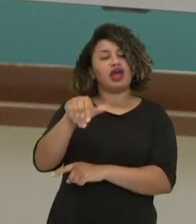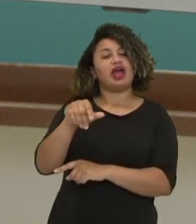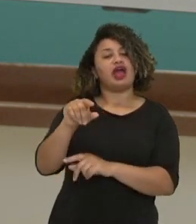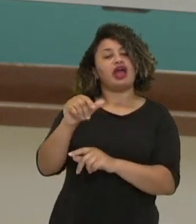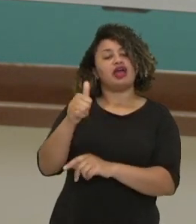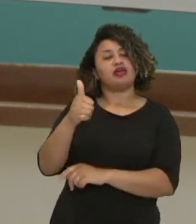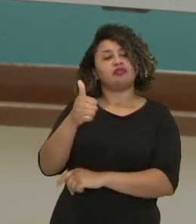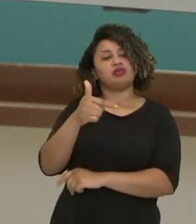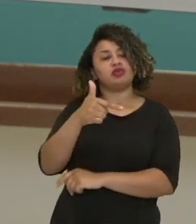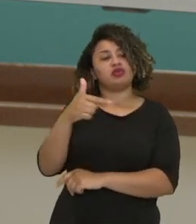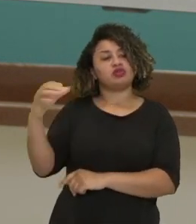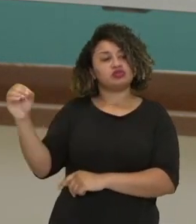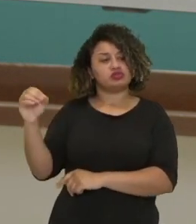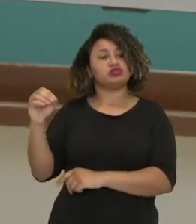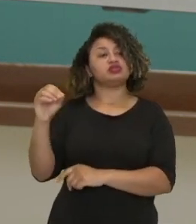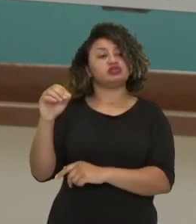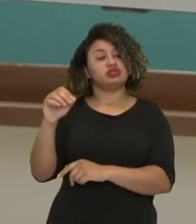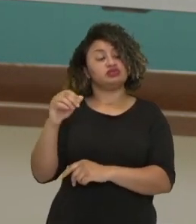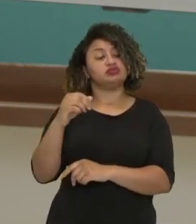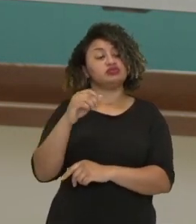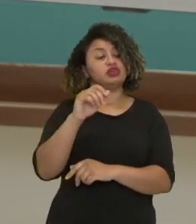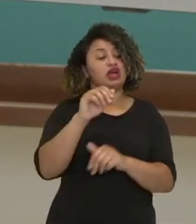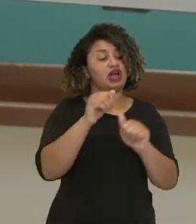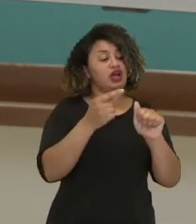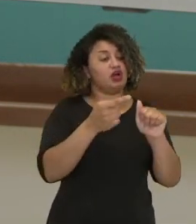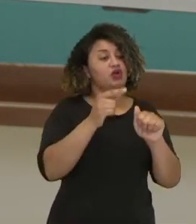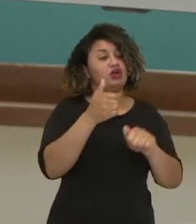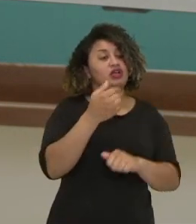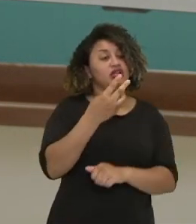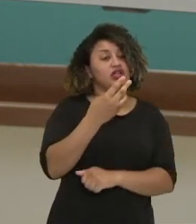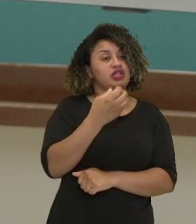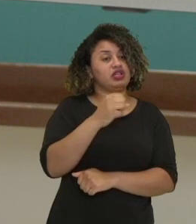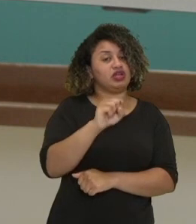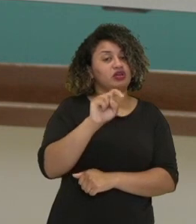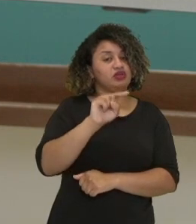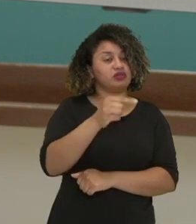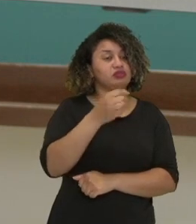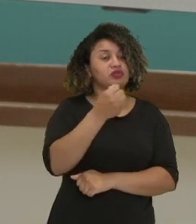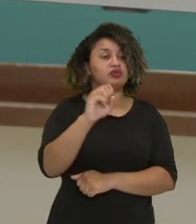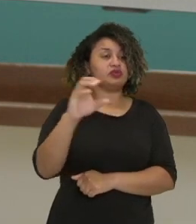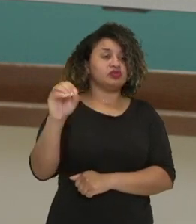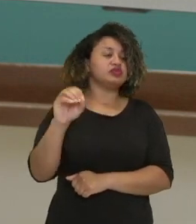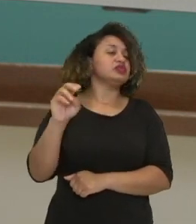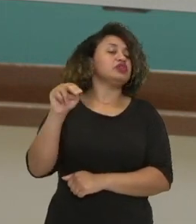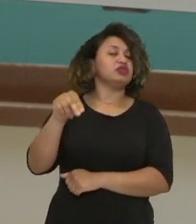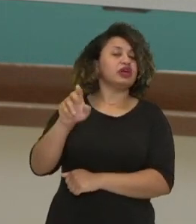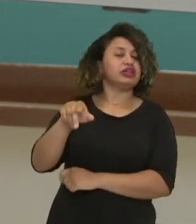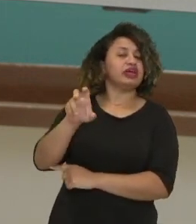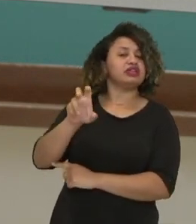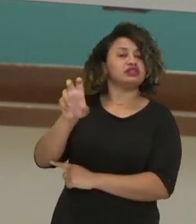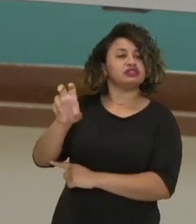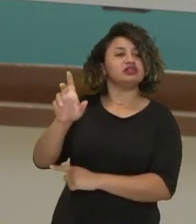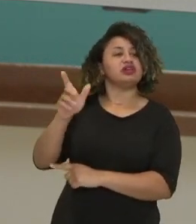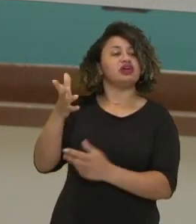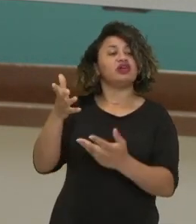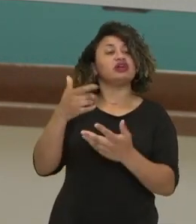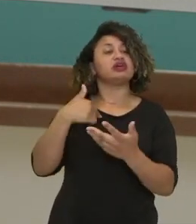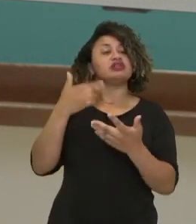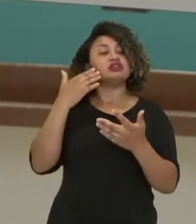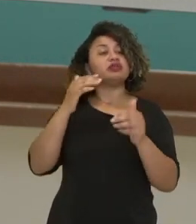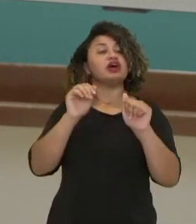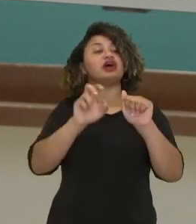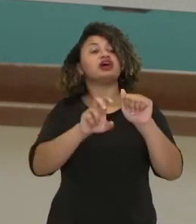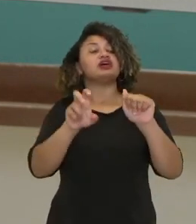1.200, o meu A1 é 38.800 e eu quero saber N igual a 5. Então eu estou procurando